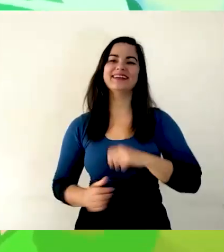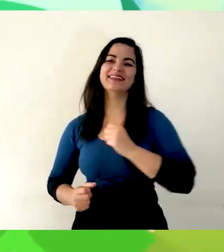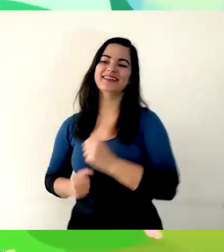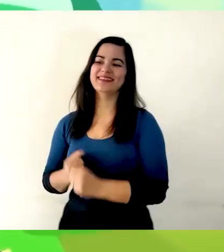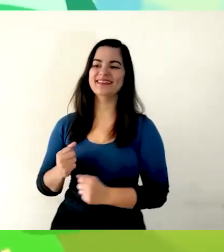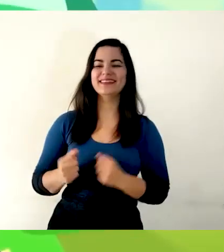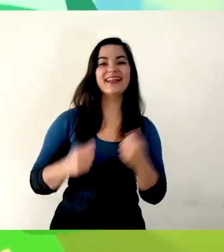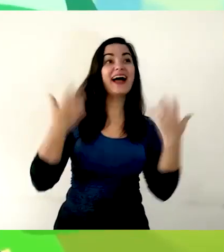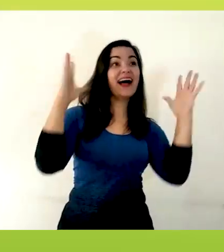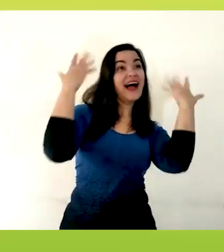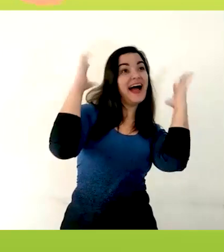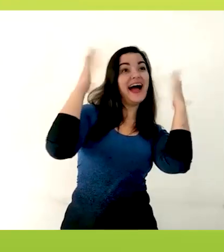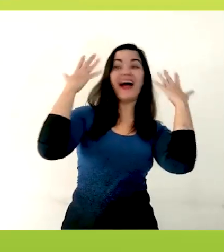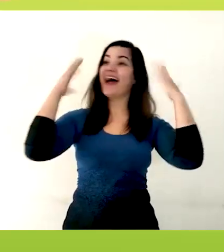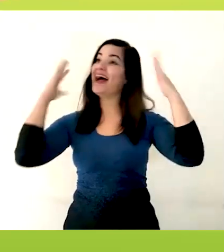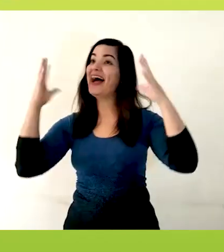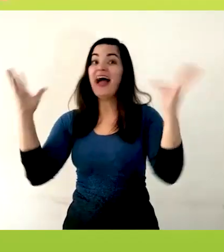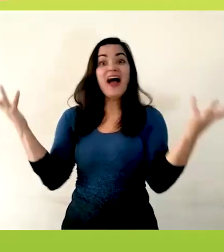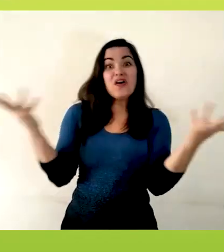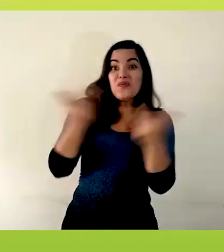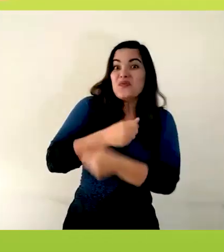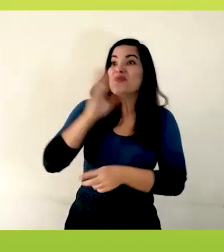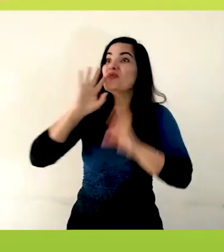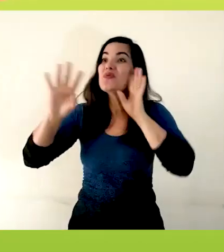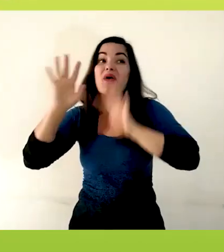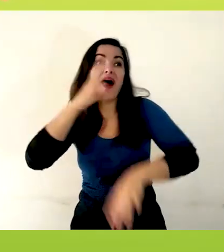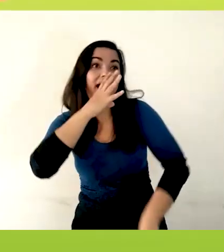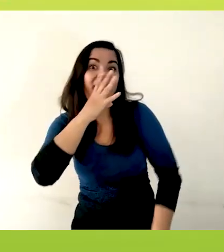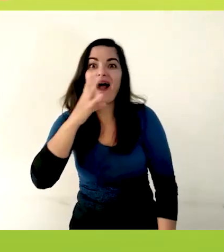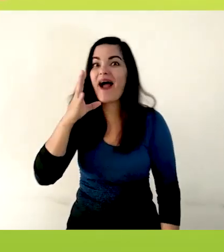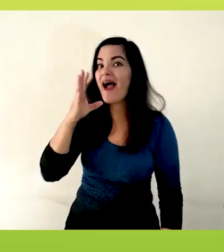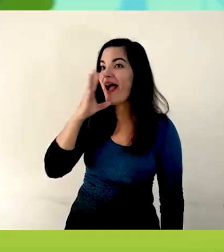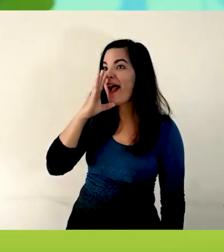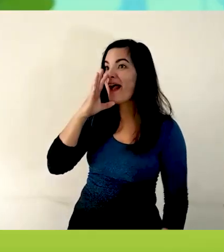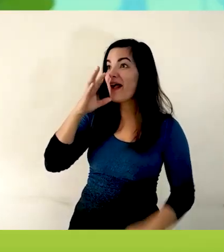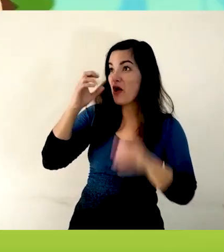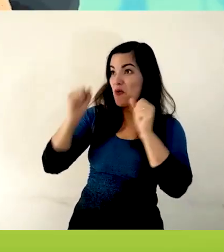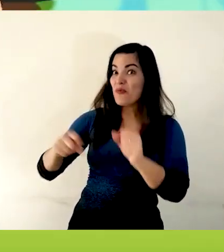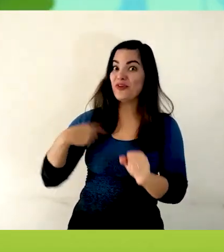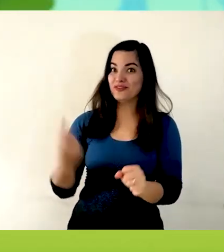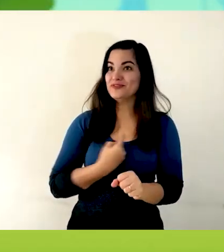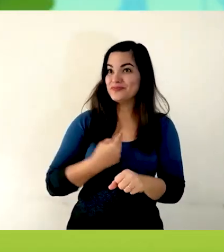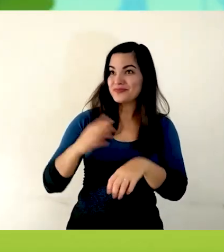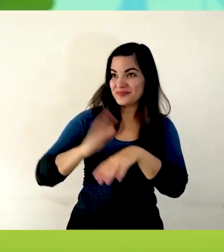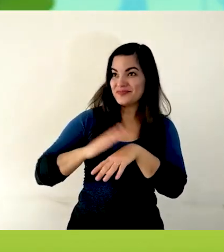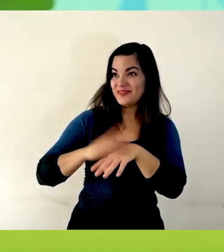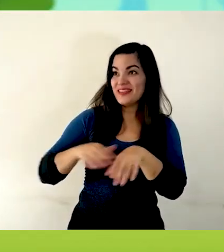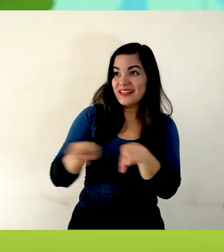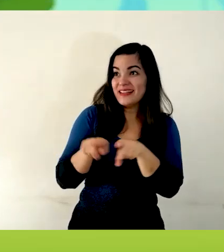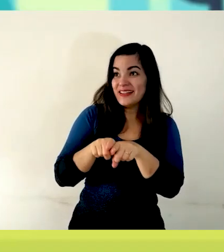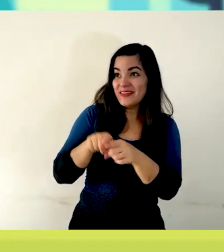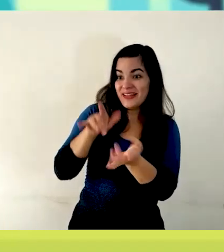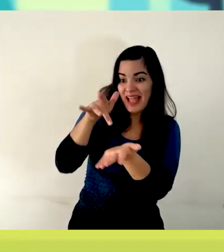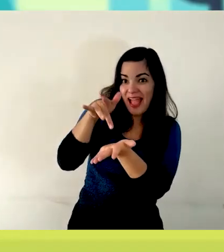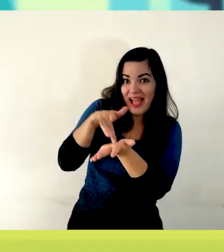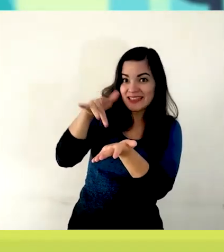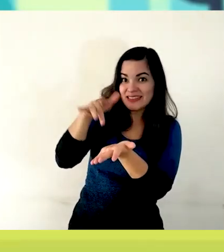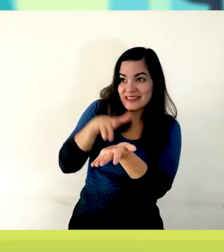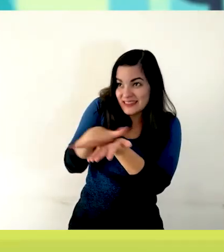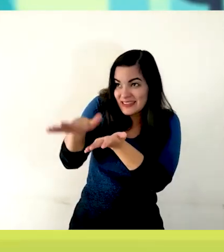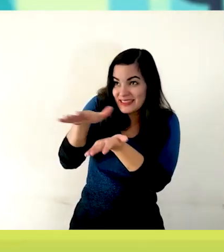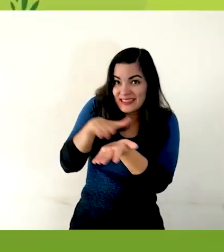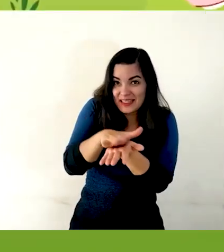Uhul! Isso foi incrível! Muito demais! Podemos Podemos fazer atrito também? Sim,